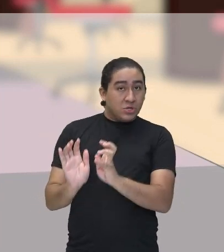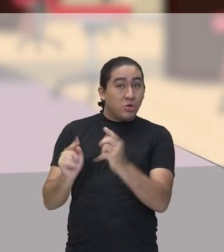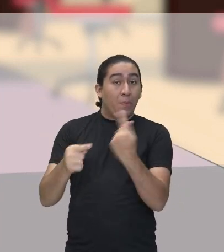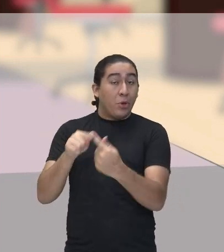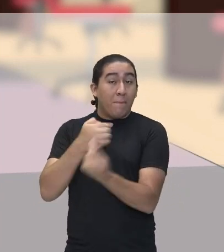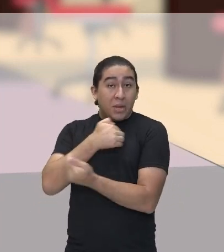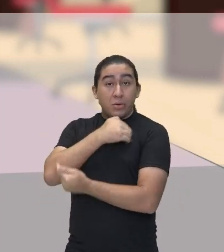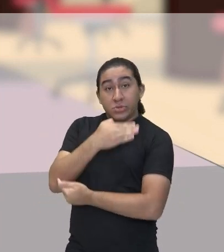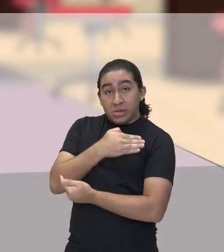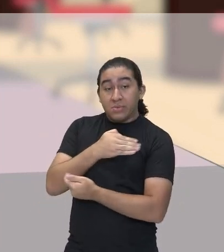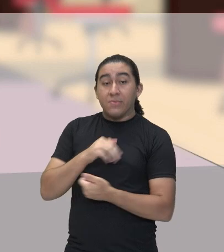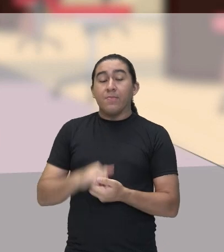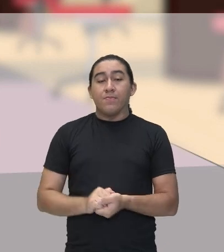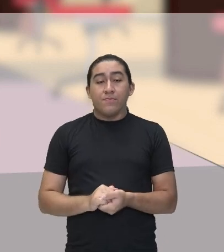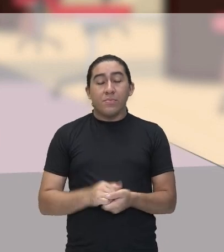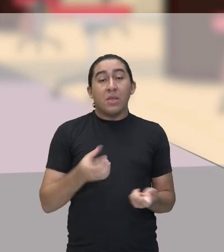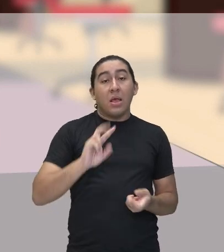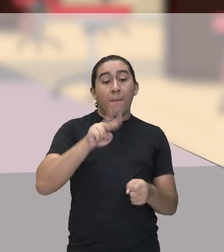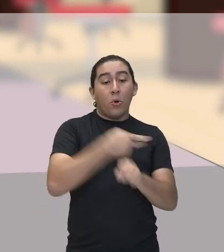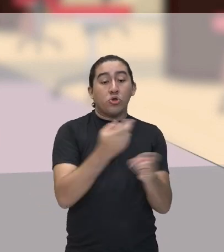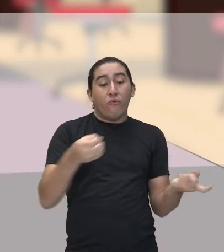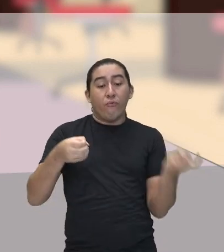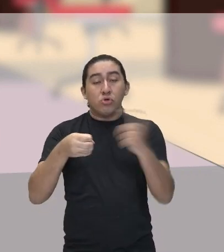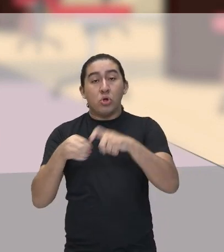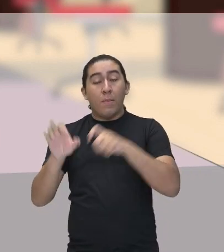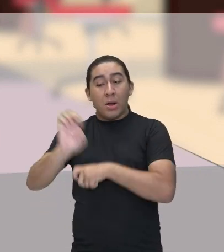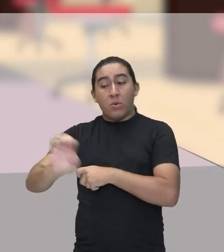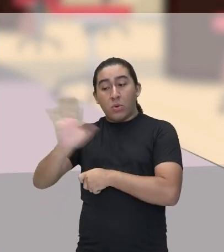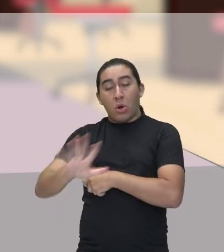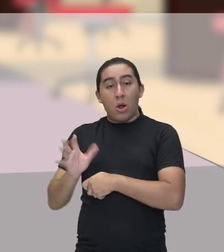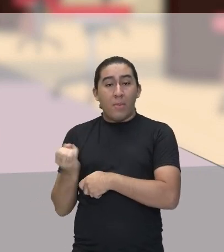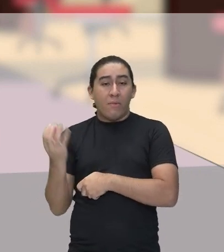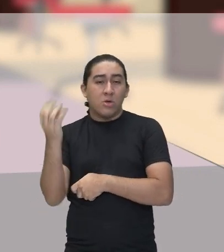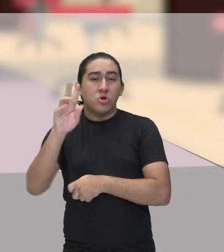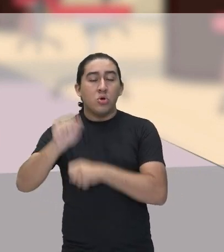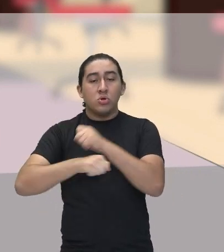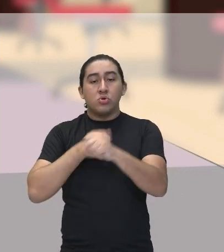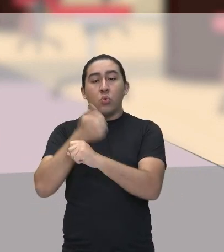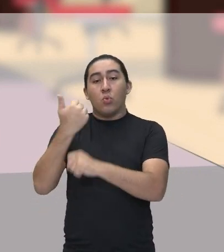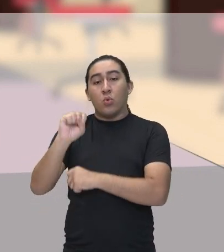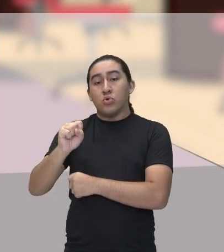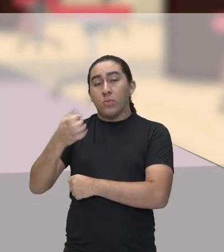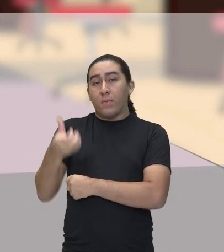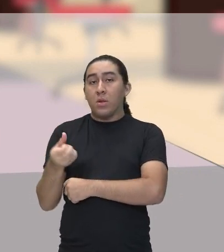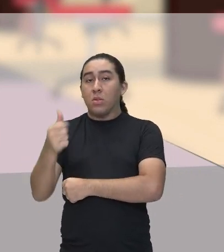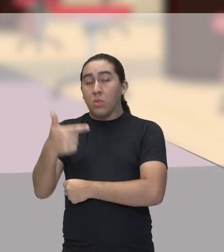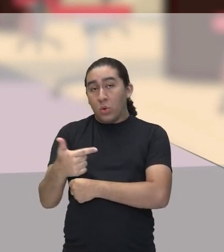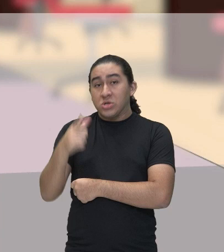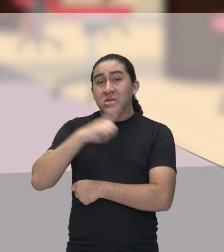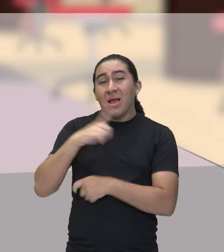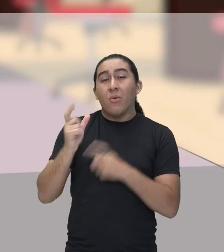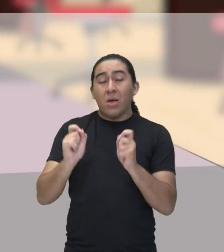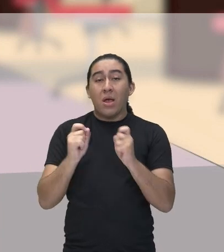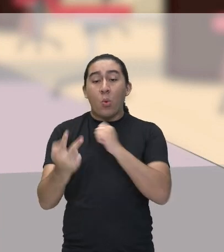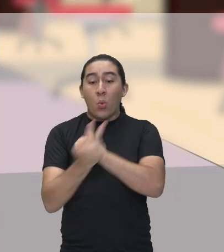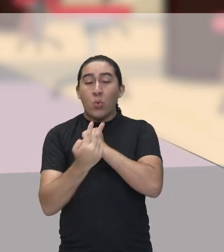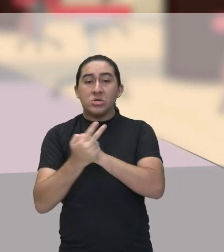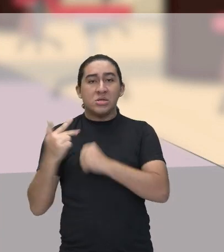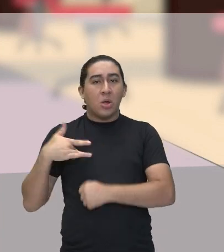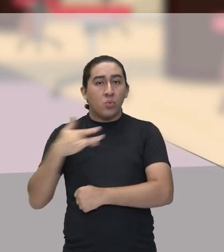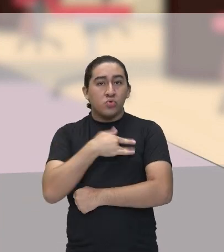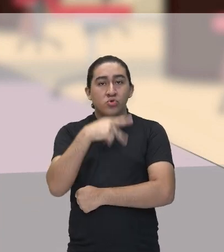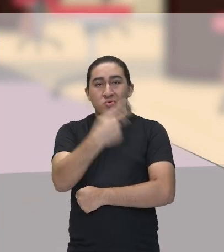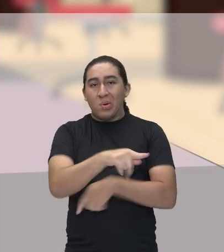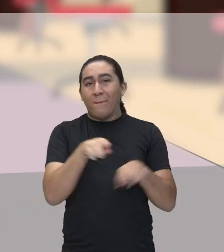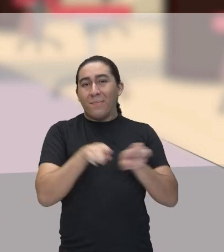preconceito. Voltou para a Europa em 1862 em busca de tratamento para problemas de saúde, mas